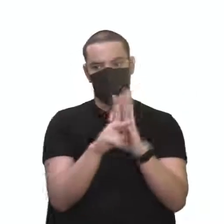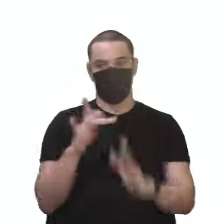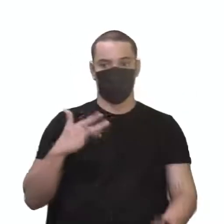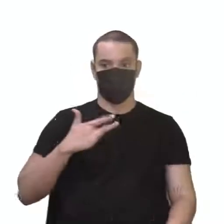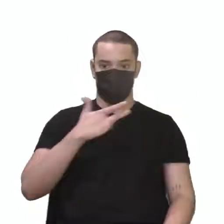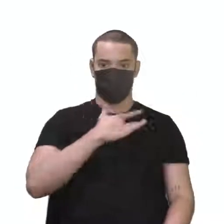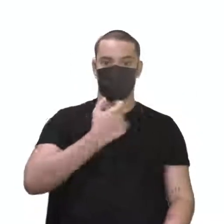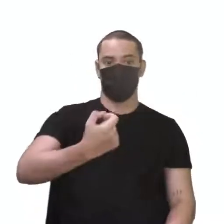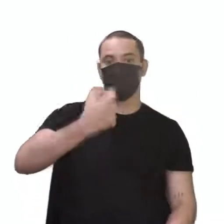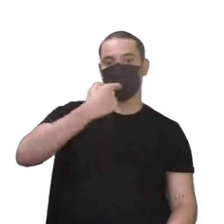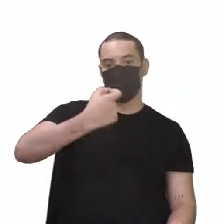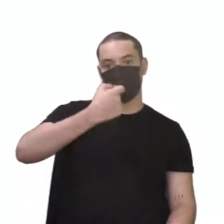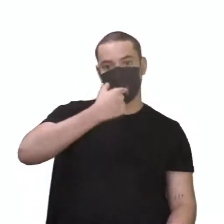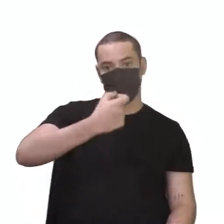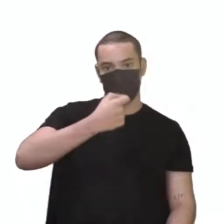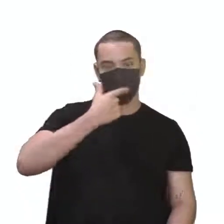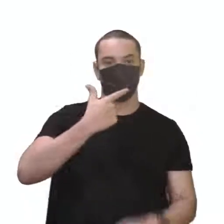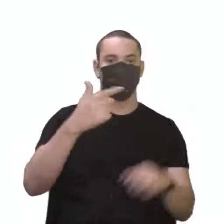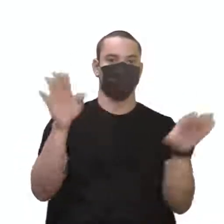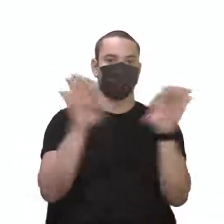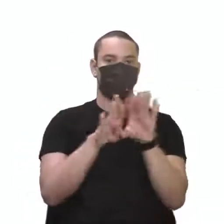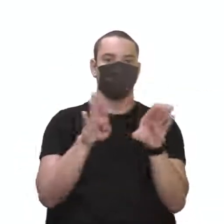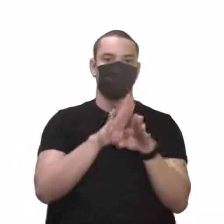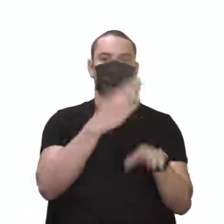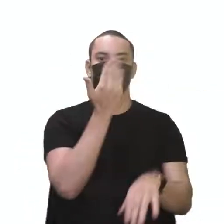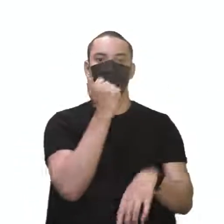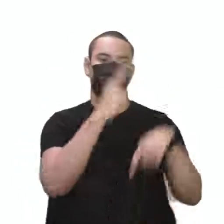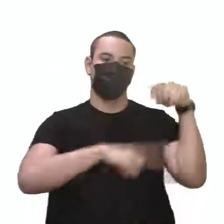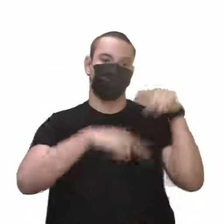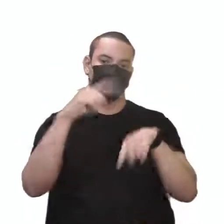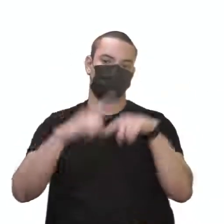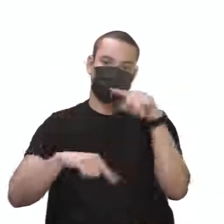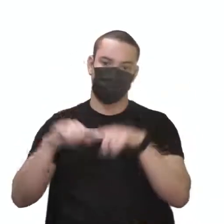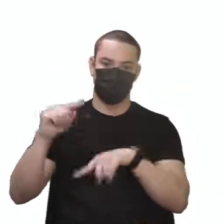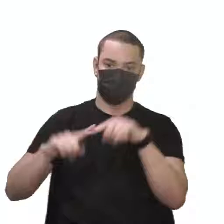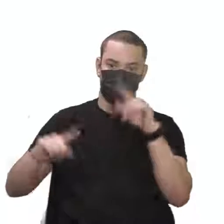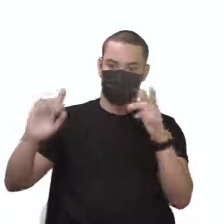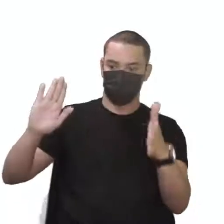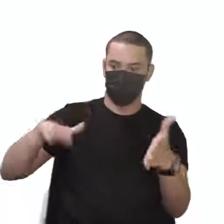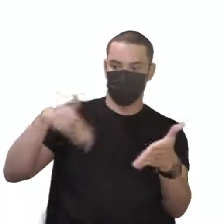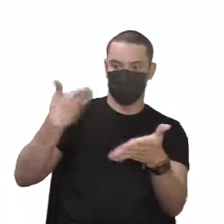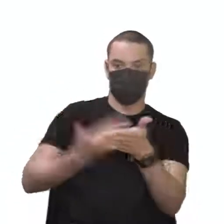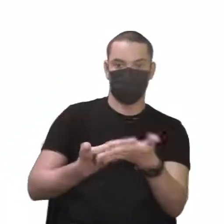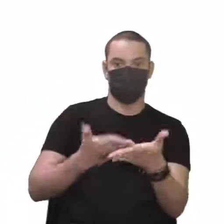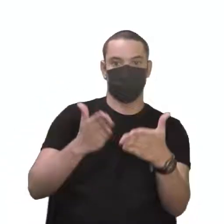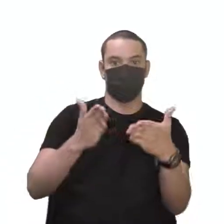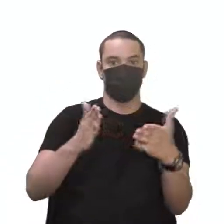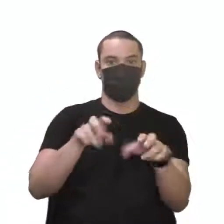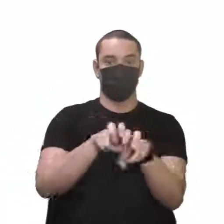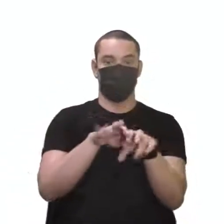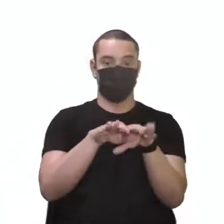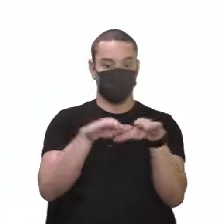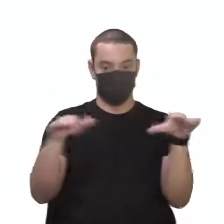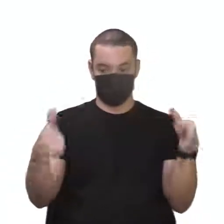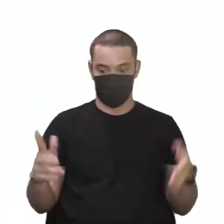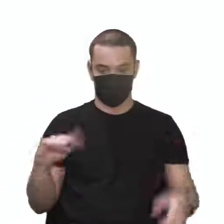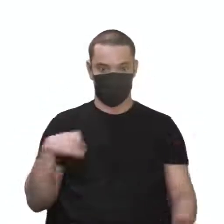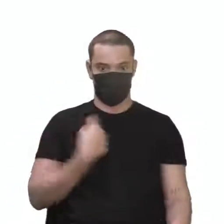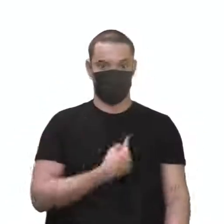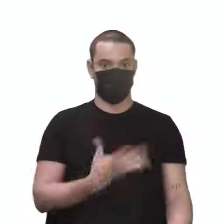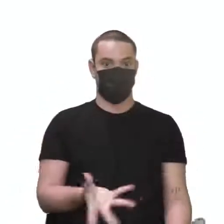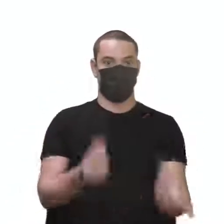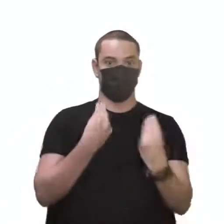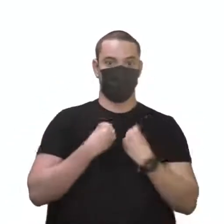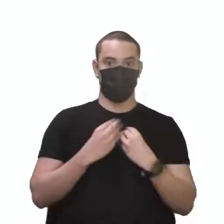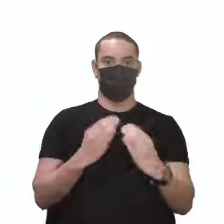dos remédios que são produzidos e nos alimentos que chegam até a nossa mesa, certo? Então,